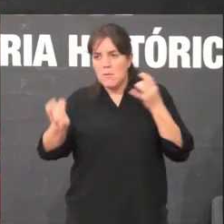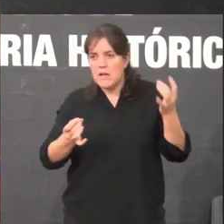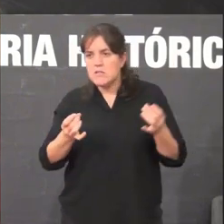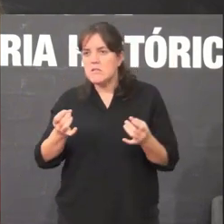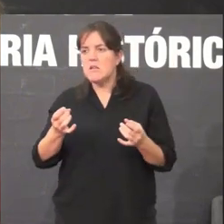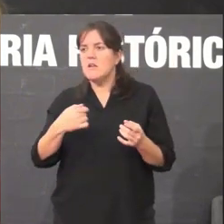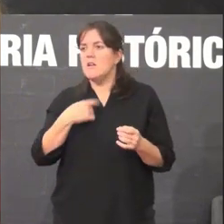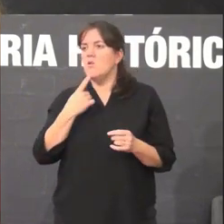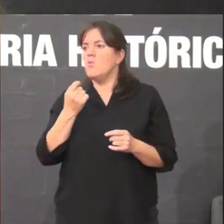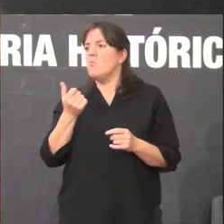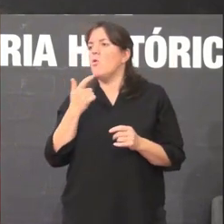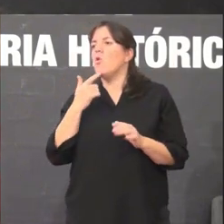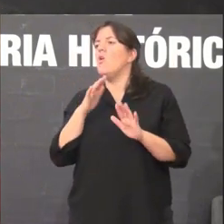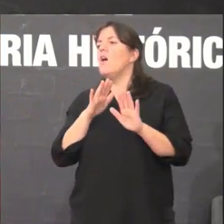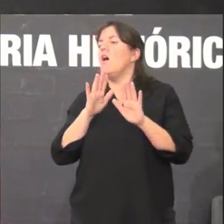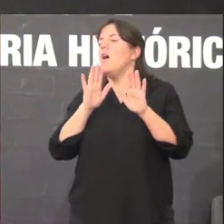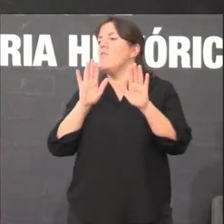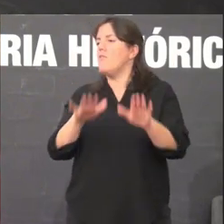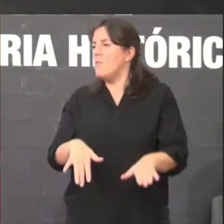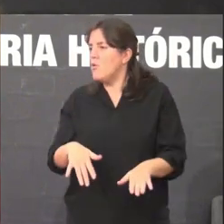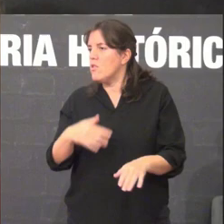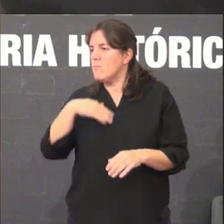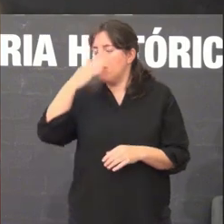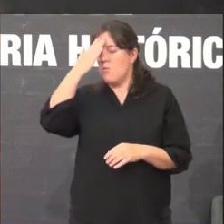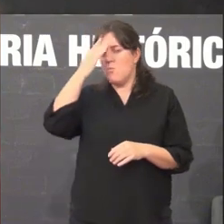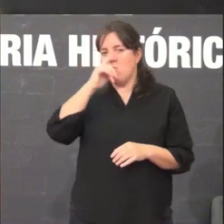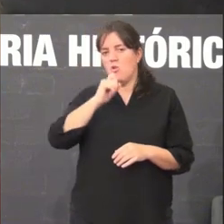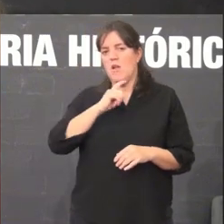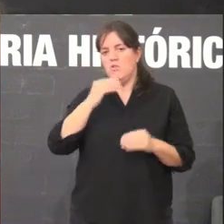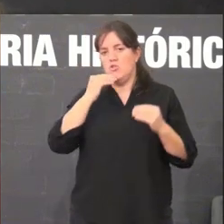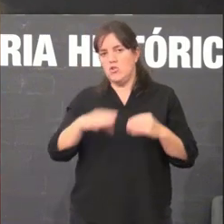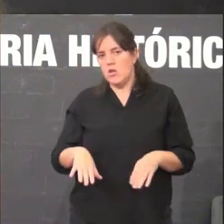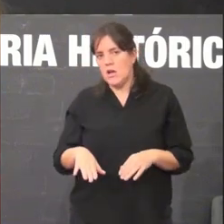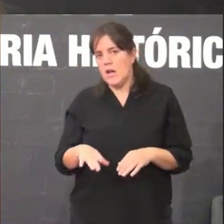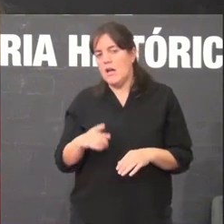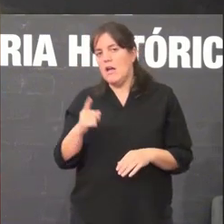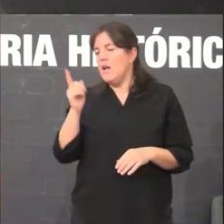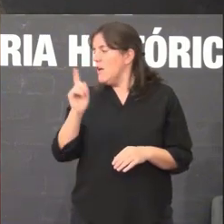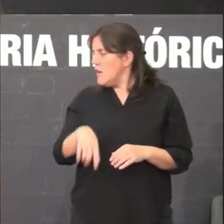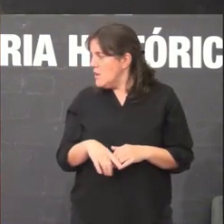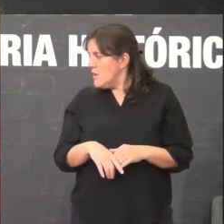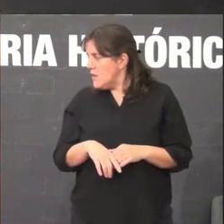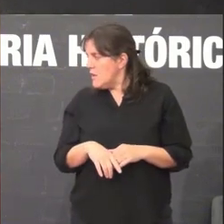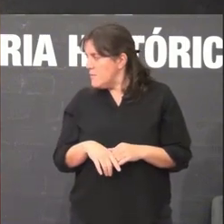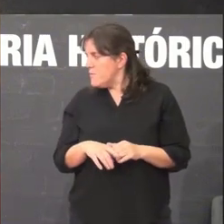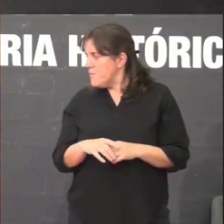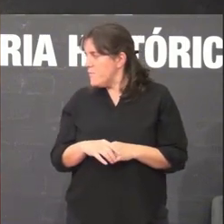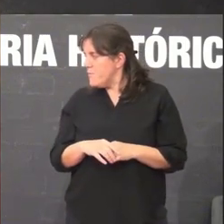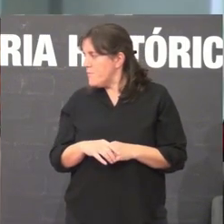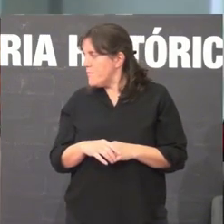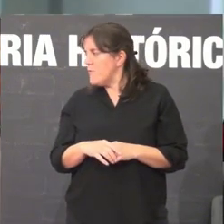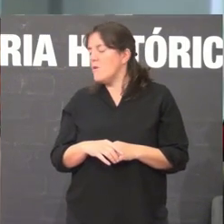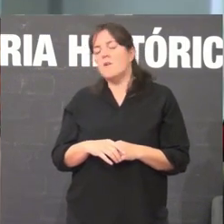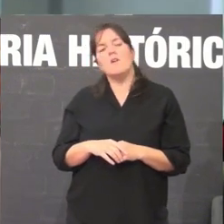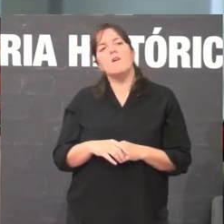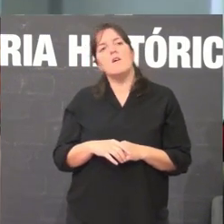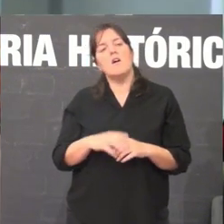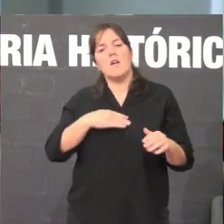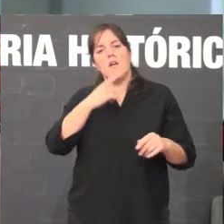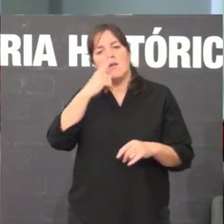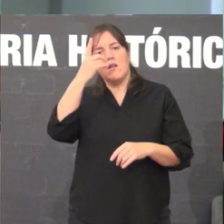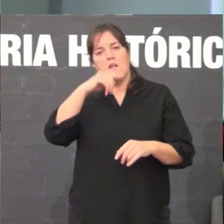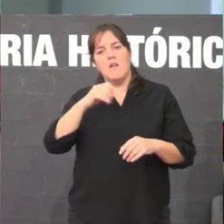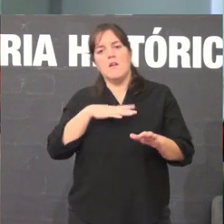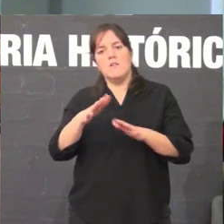favor, então, da recuperação da memória histórica, que culmina com a chegada ao poder de José Luís Zapatero e a aprovação da Lei da Memória Histórica